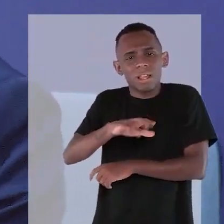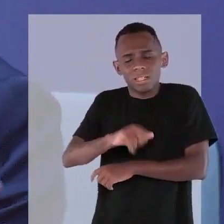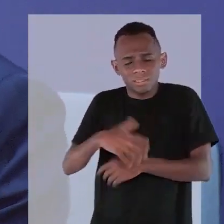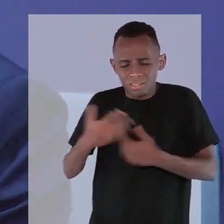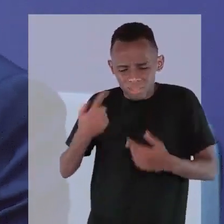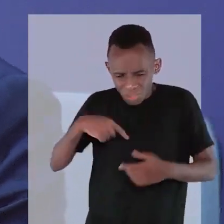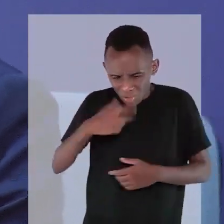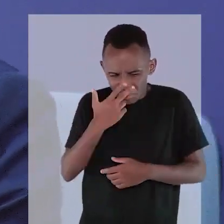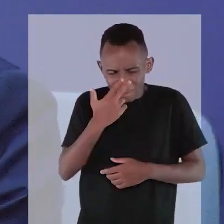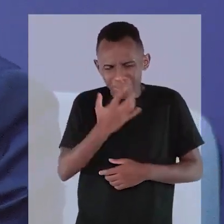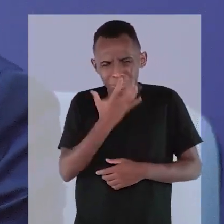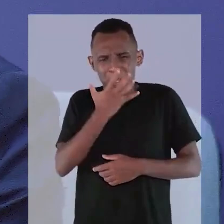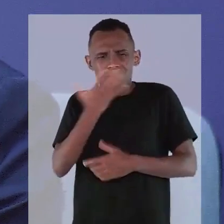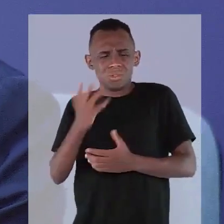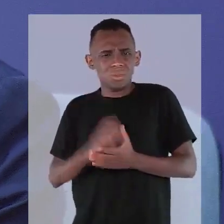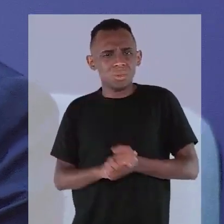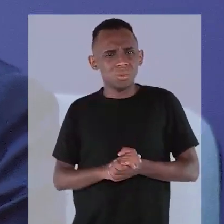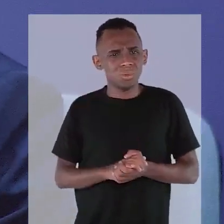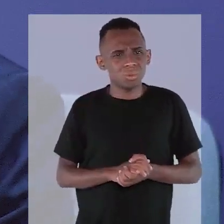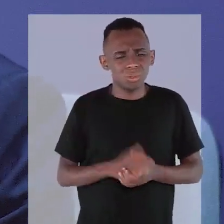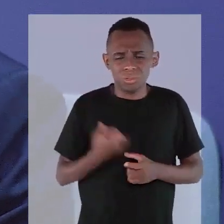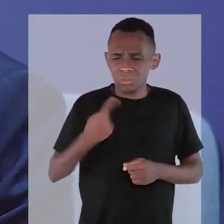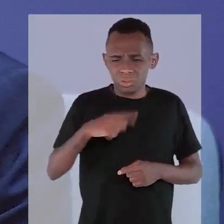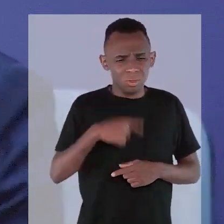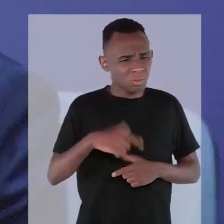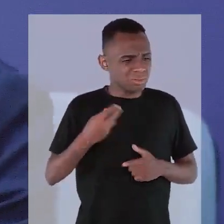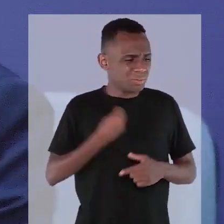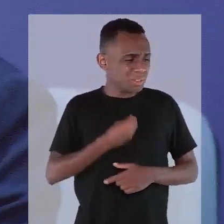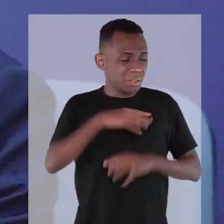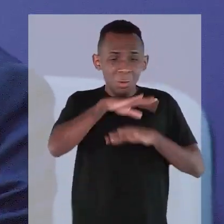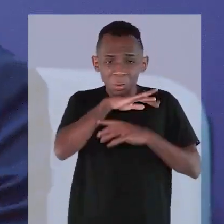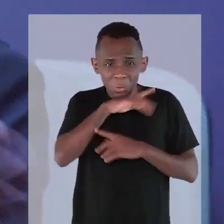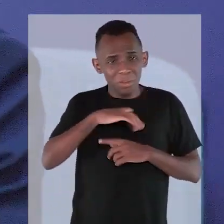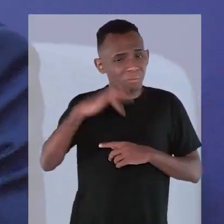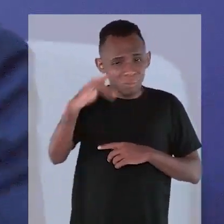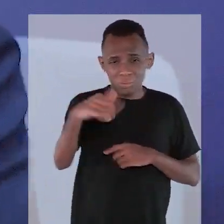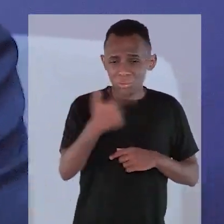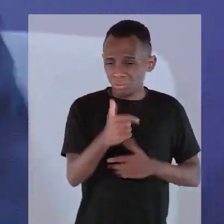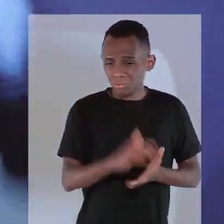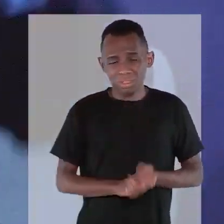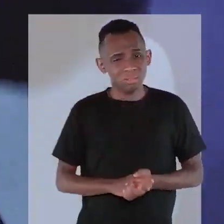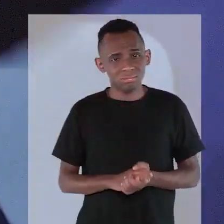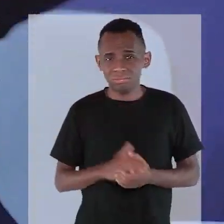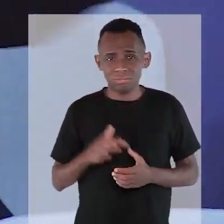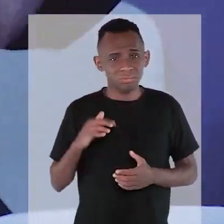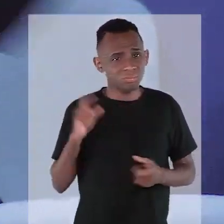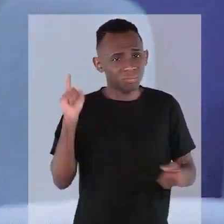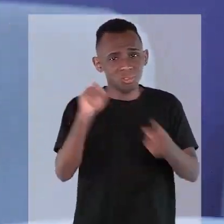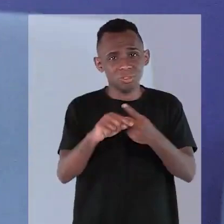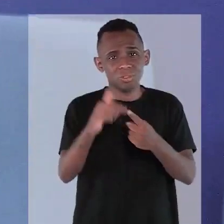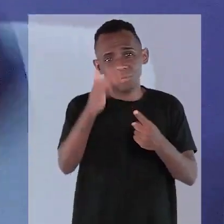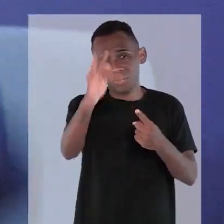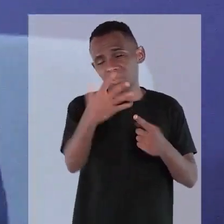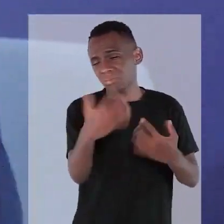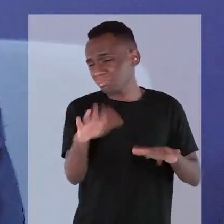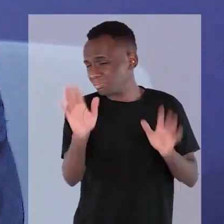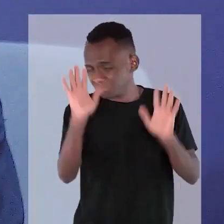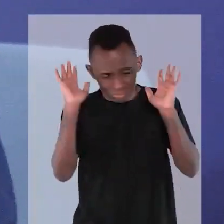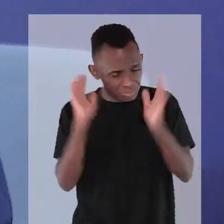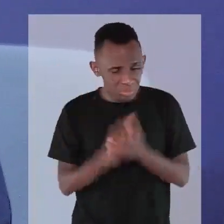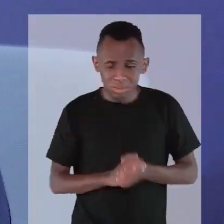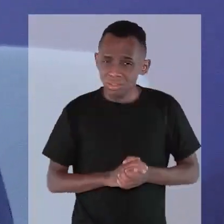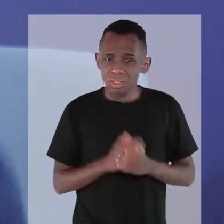mesmo, vira-latas, somos fracassados, não temos futuro, não temos perspectiva, nunca vamos ser os Estados Unidos, nunca vamos ser a